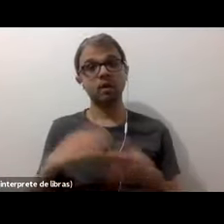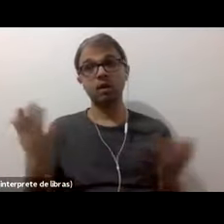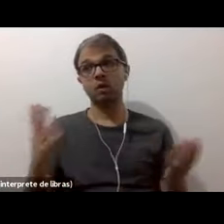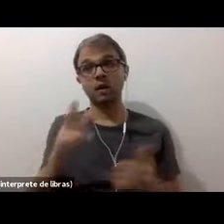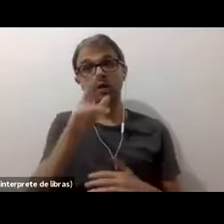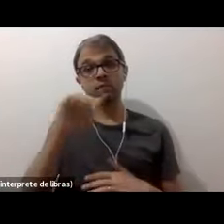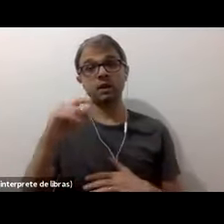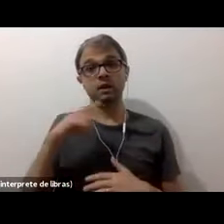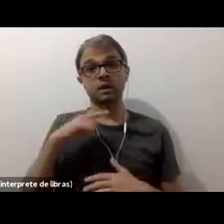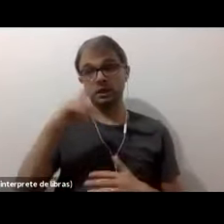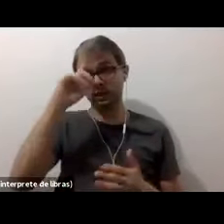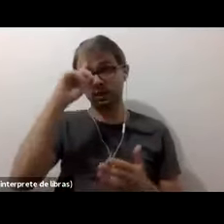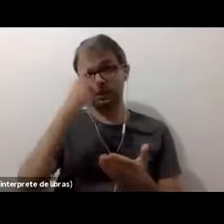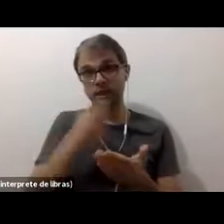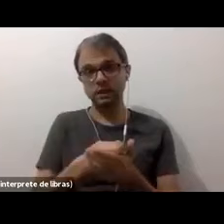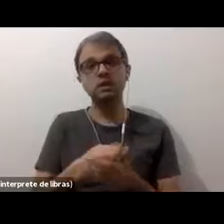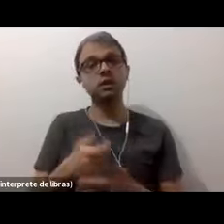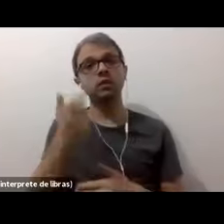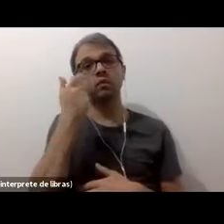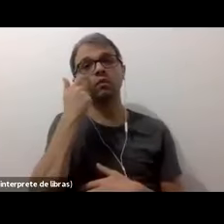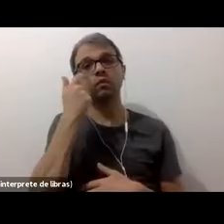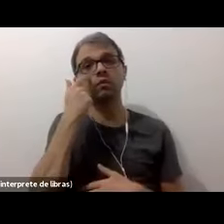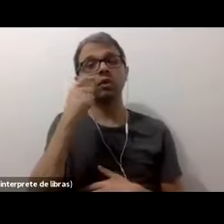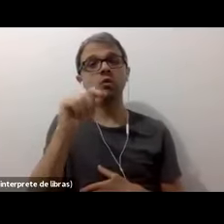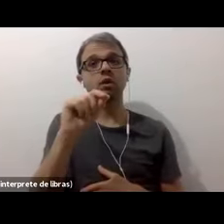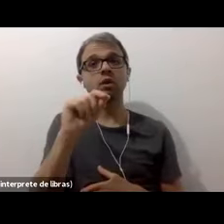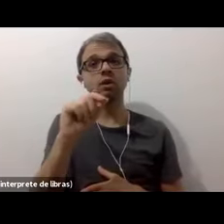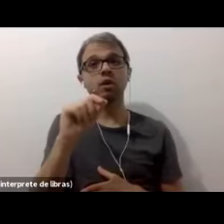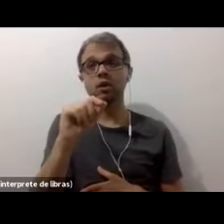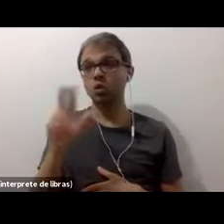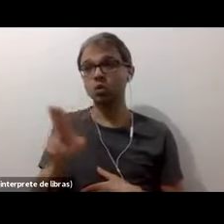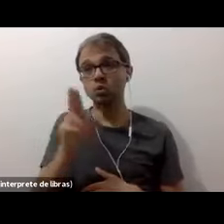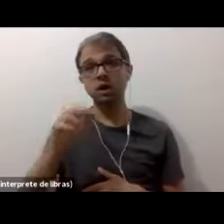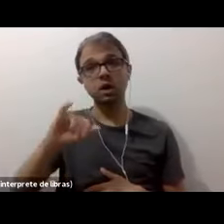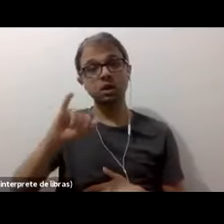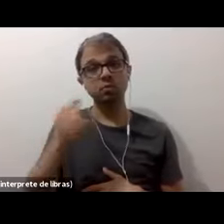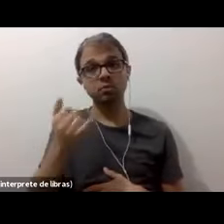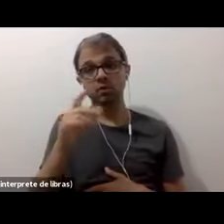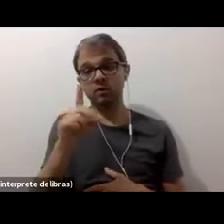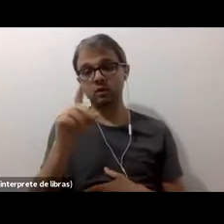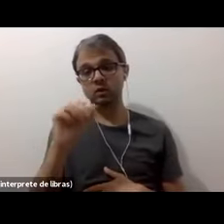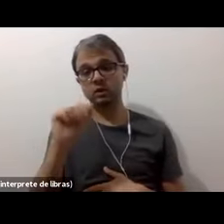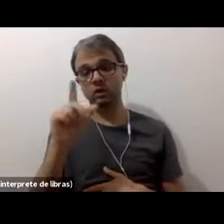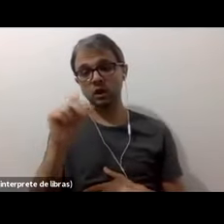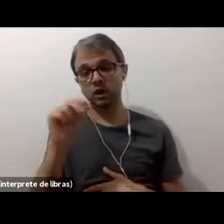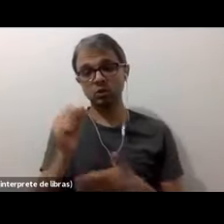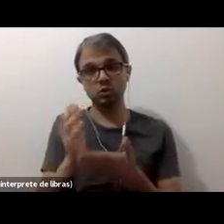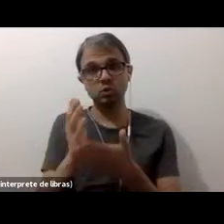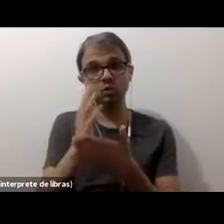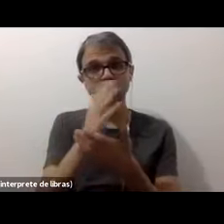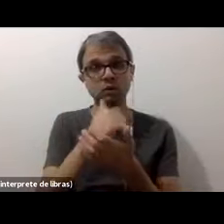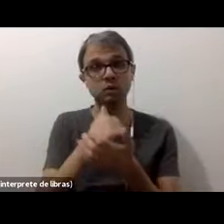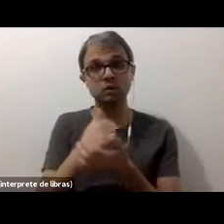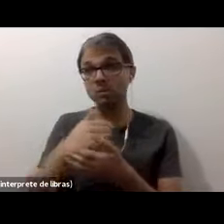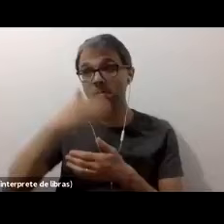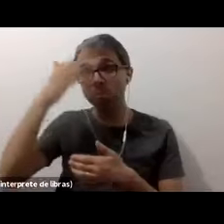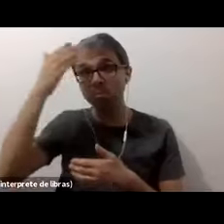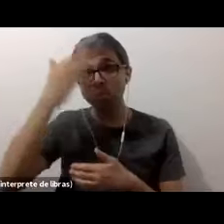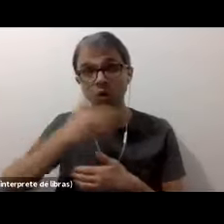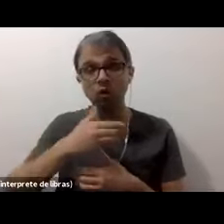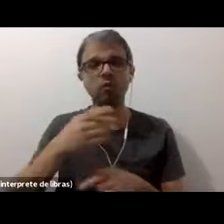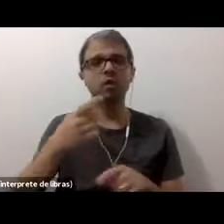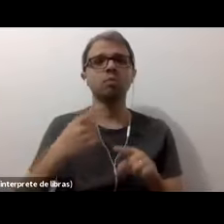de evidências, né? Porque também existe a questão de, quando retornarmos, nós devemos